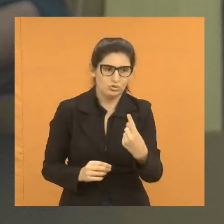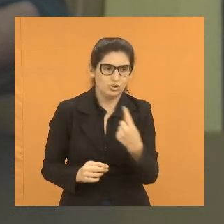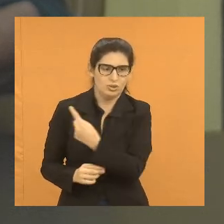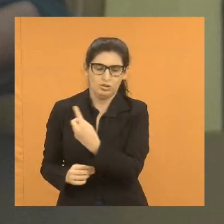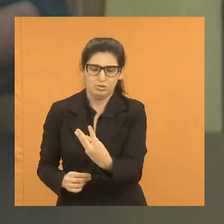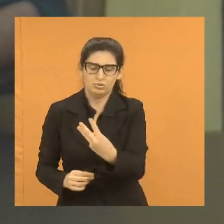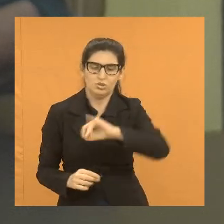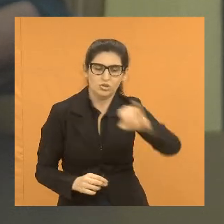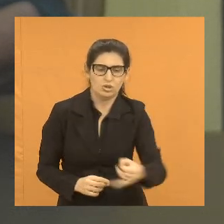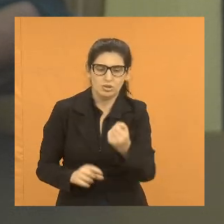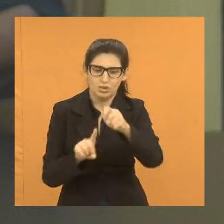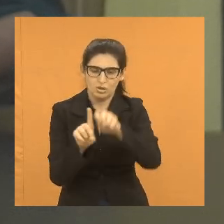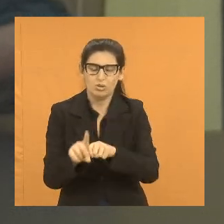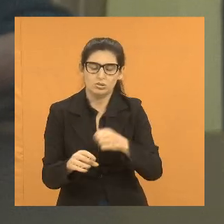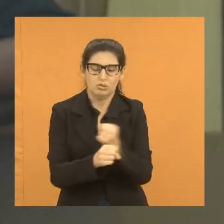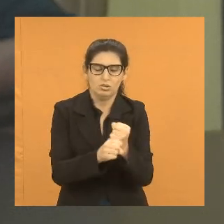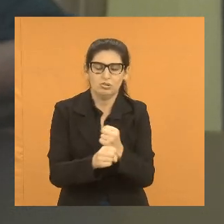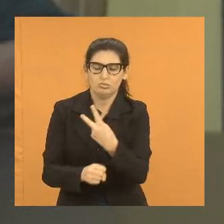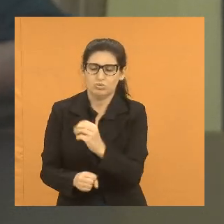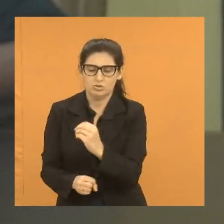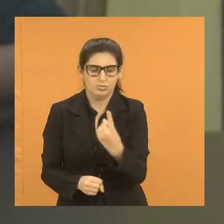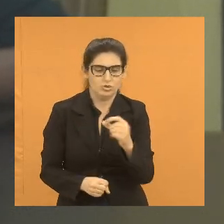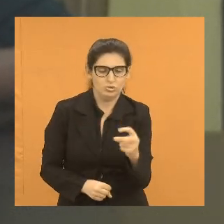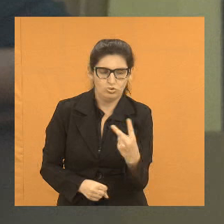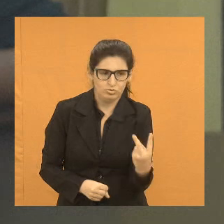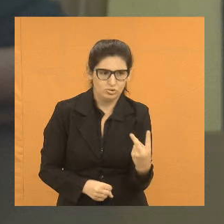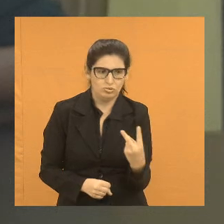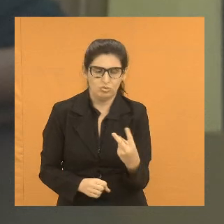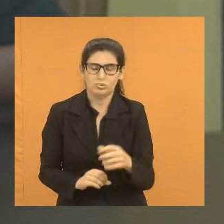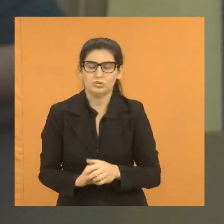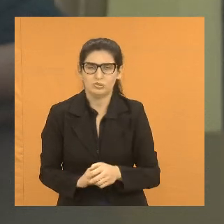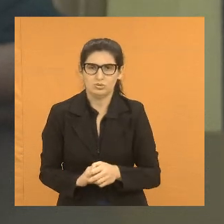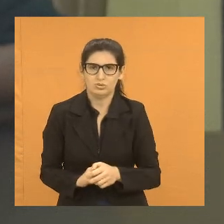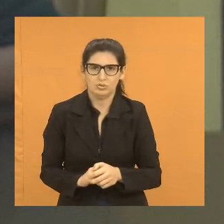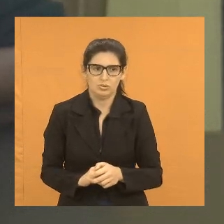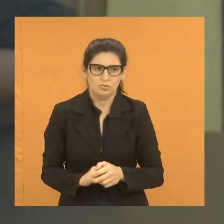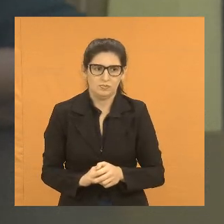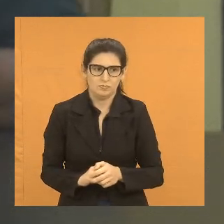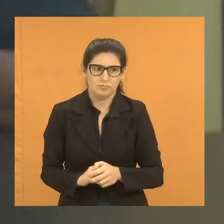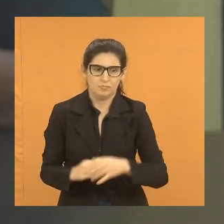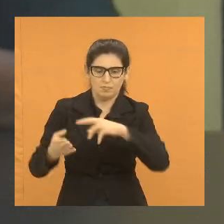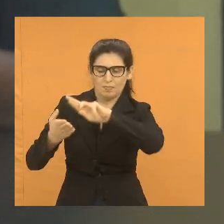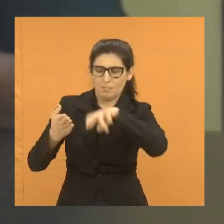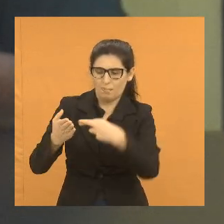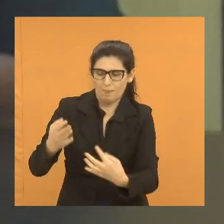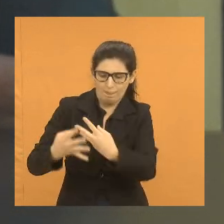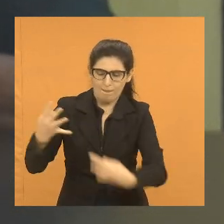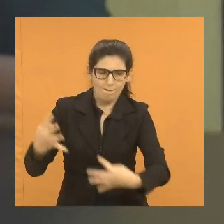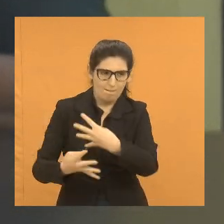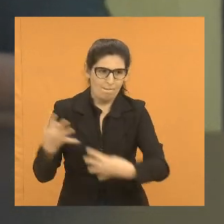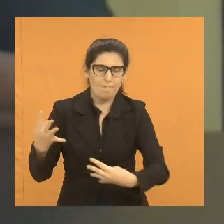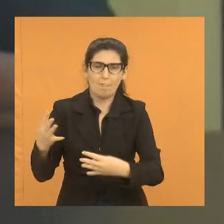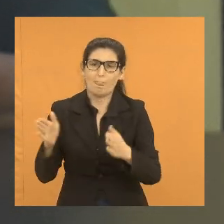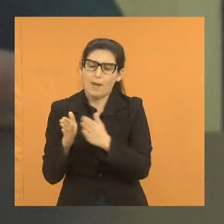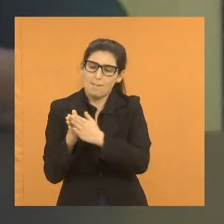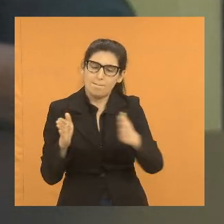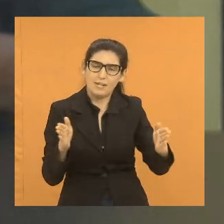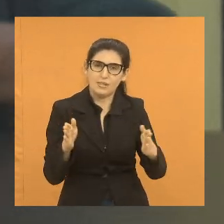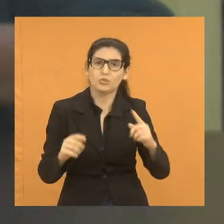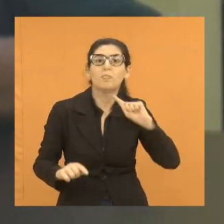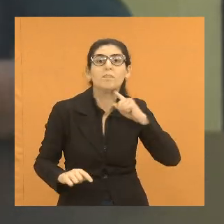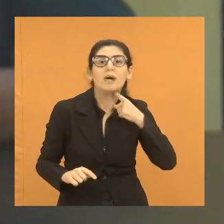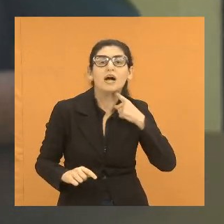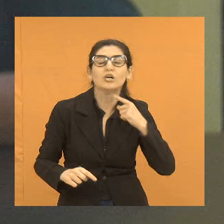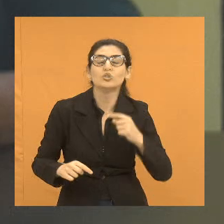13 de janeiro de 2012. Essa prestação ela foi referente ao segundo quadrimestre de